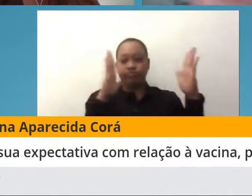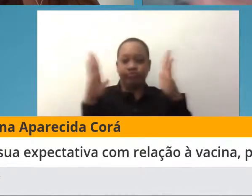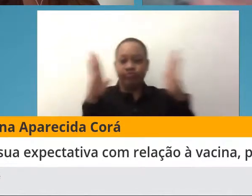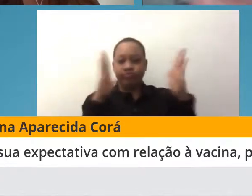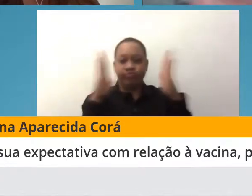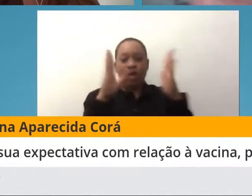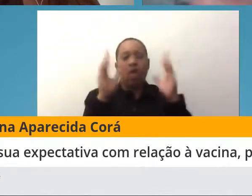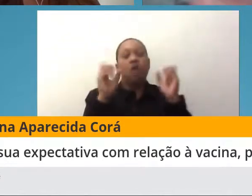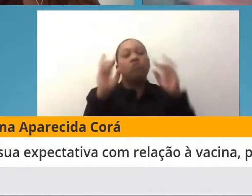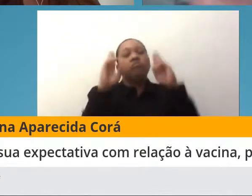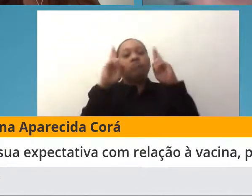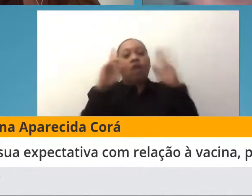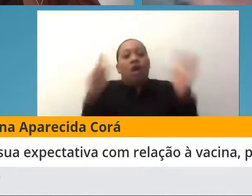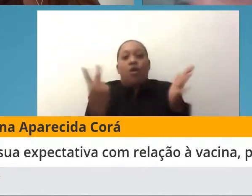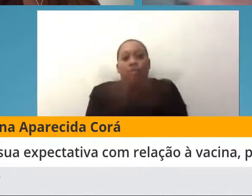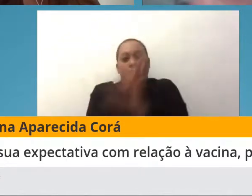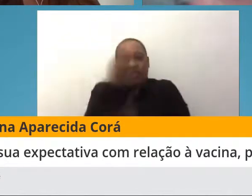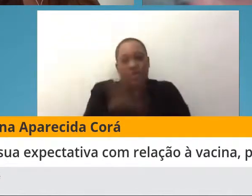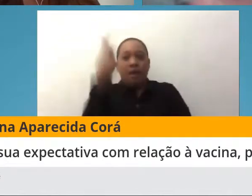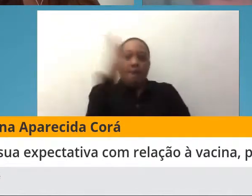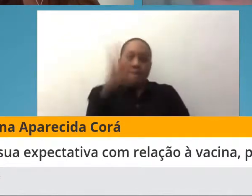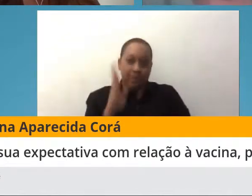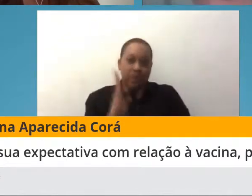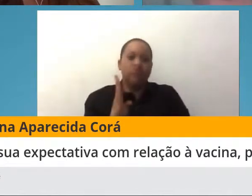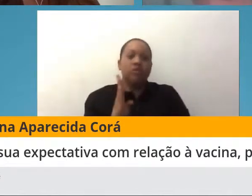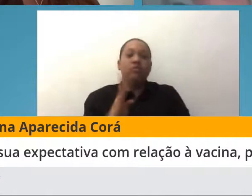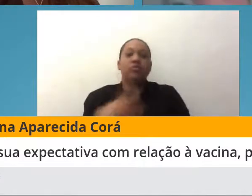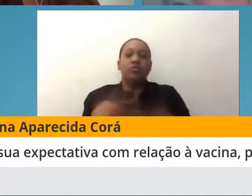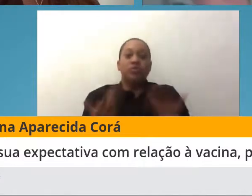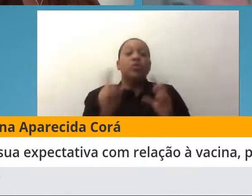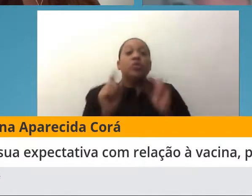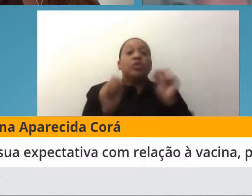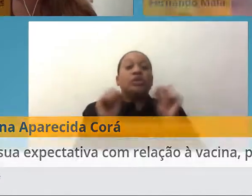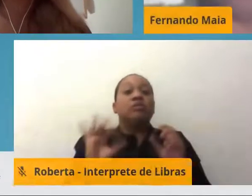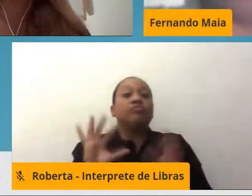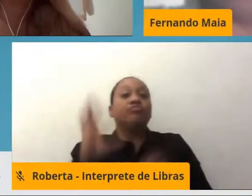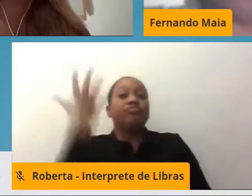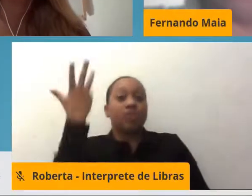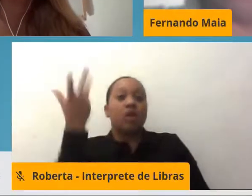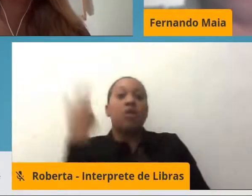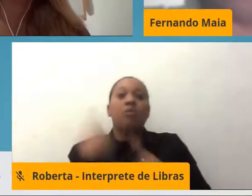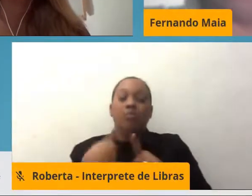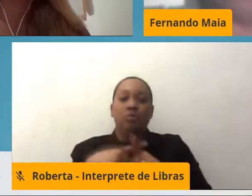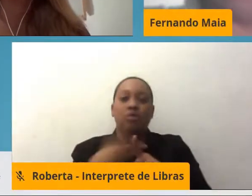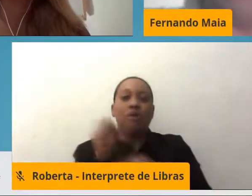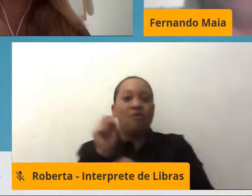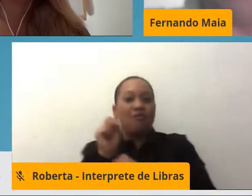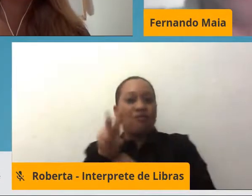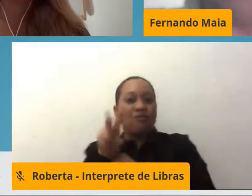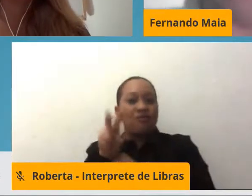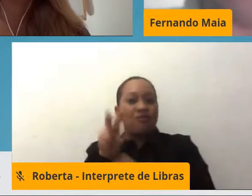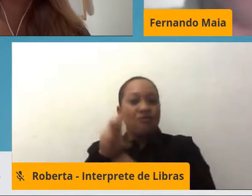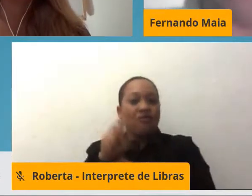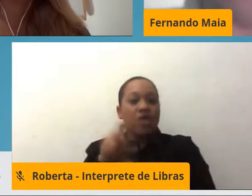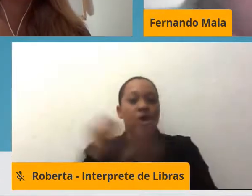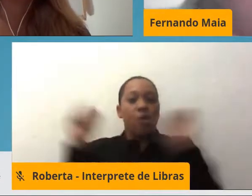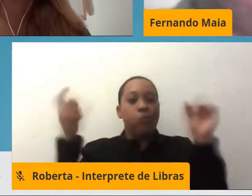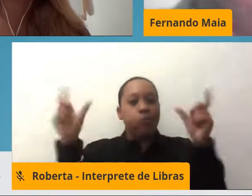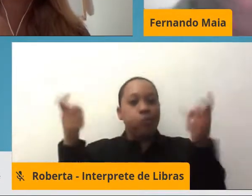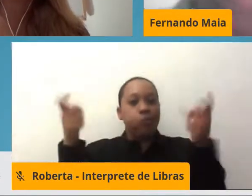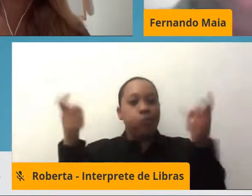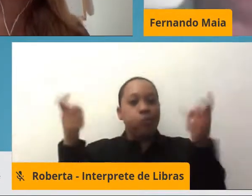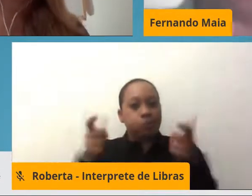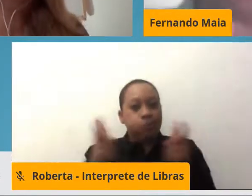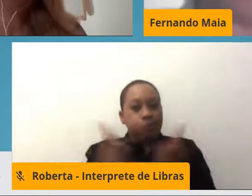O que acontece? O vírus deve sofrer uma diminuição da força agora, vamos entrar no verão, então nós vamos ter diminuição dos